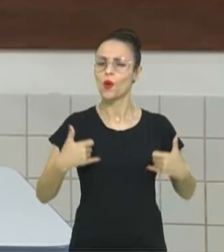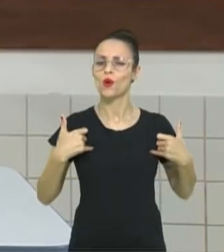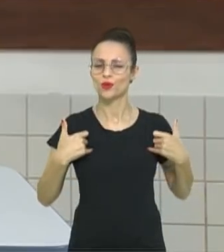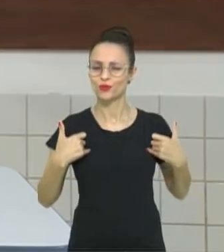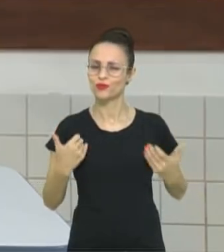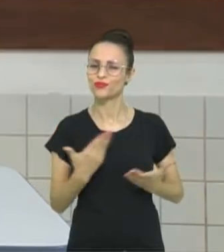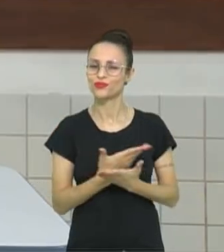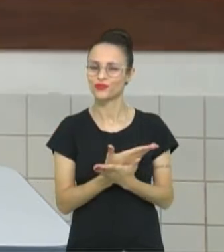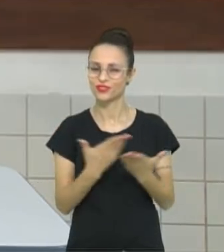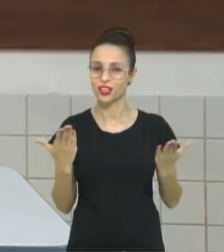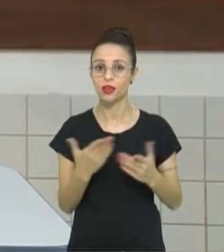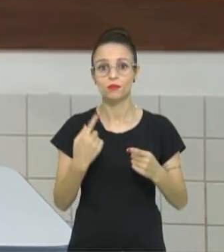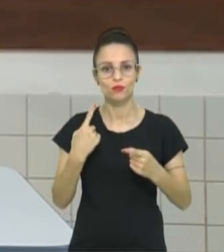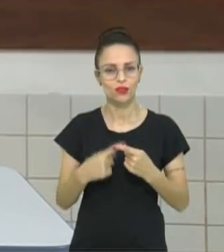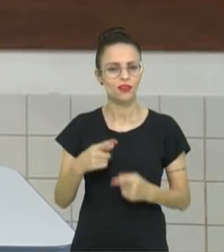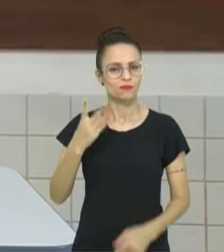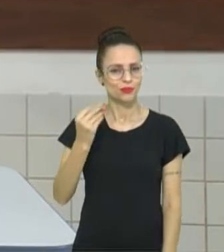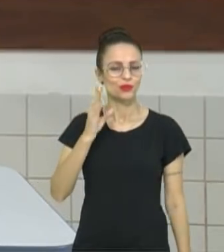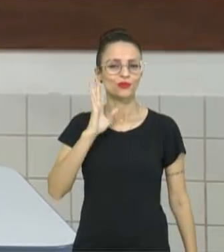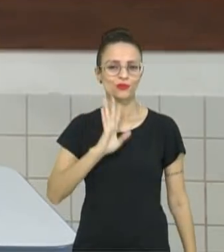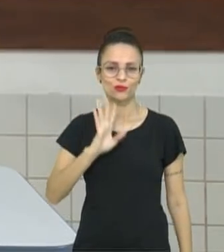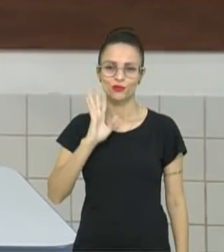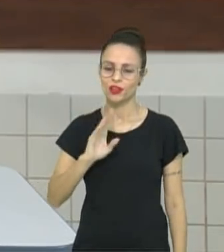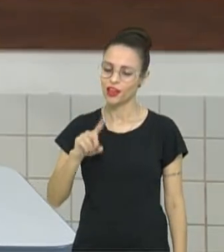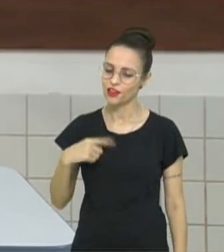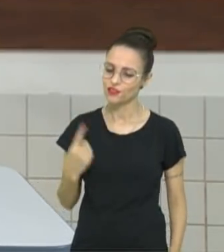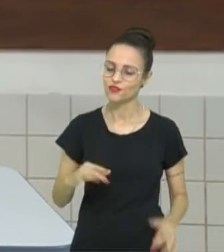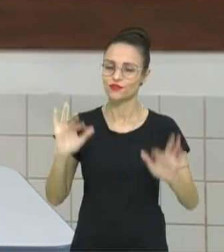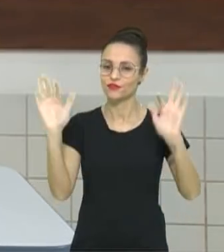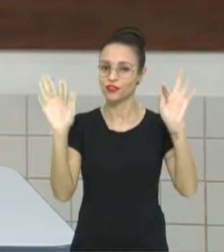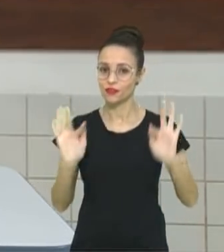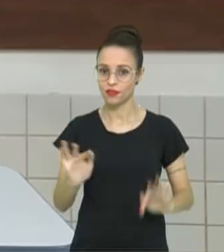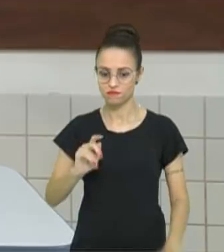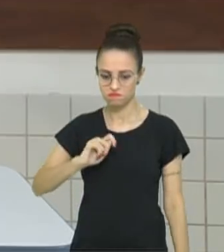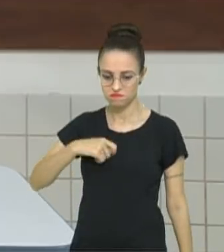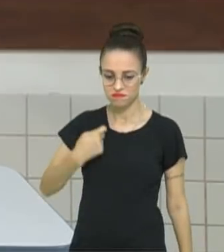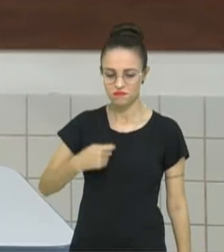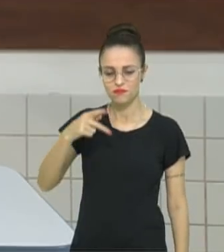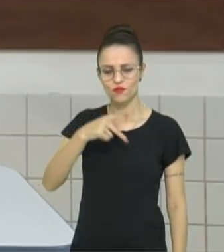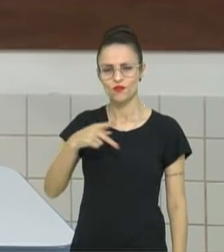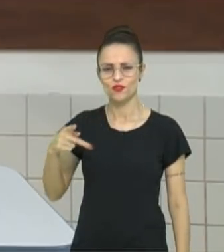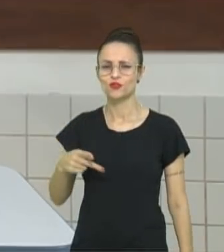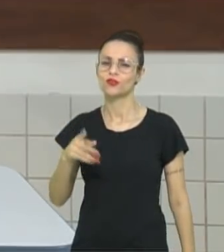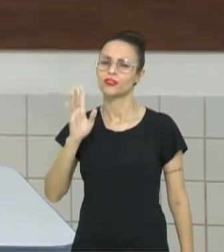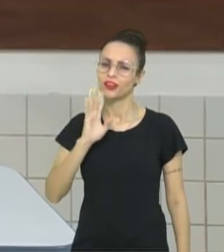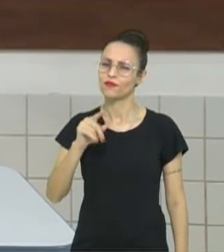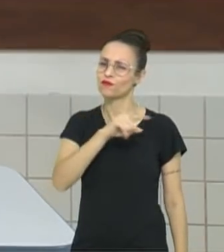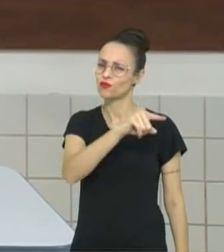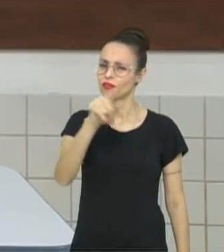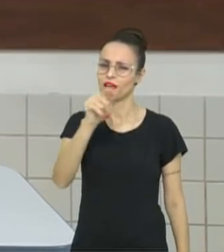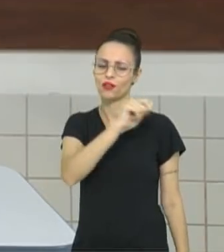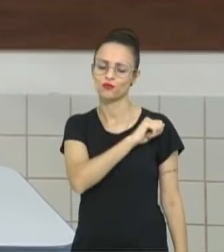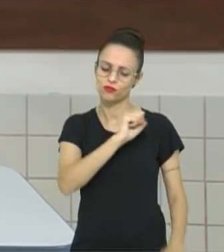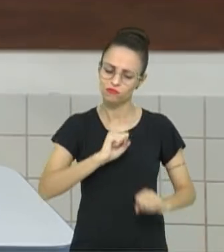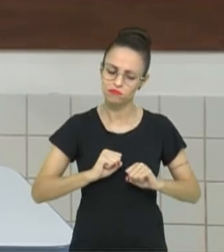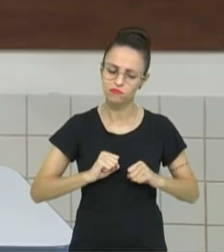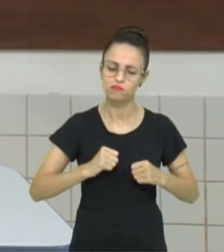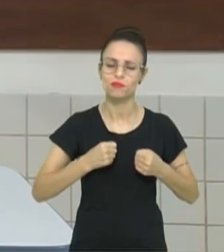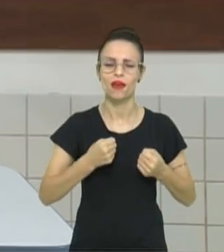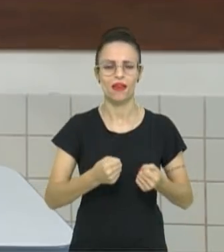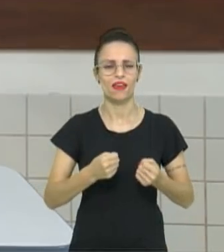disso, gente, porque é muito legal, a gente fica muito feliz como professora quando vocês se empenham em fazer